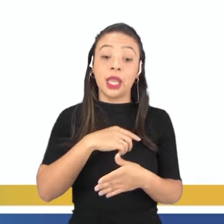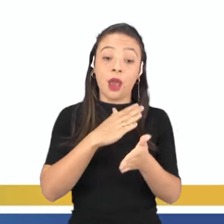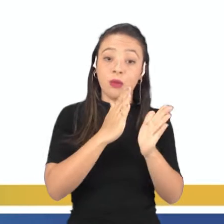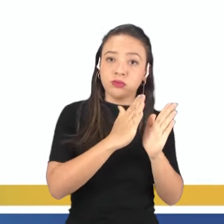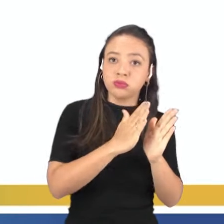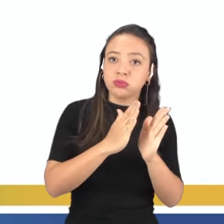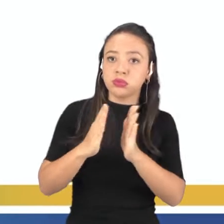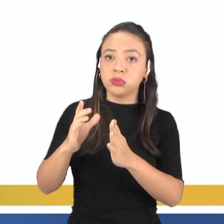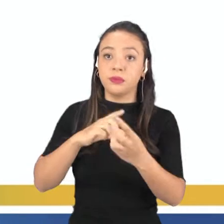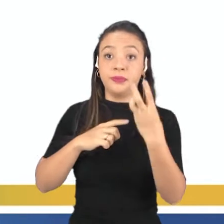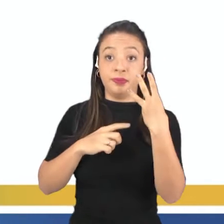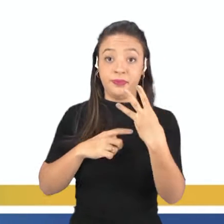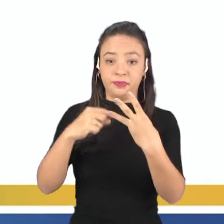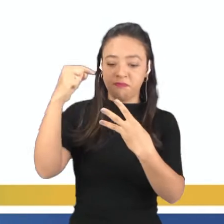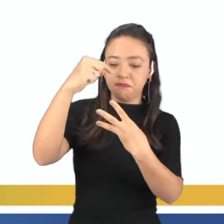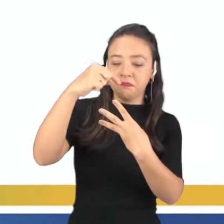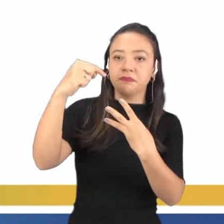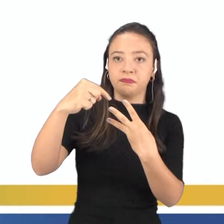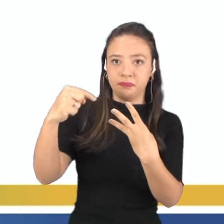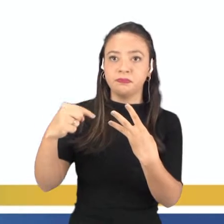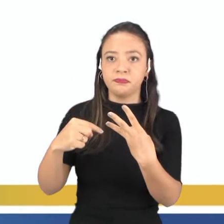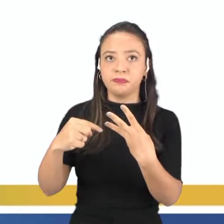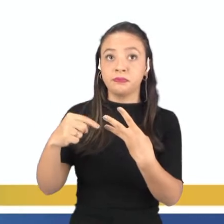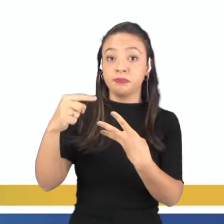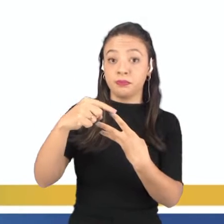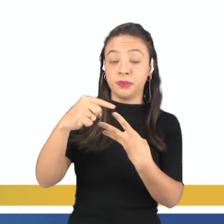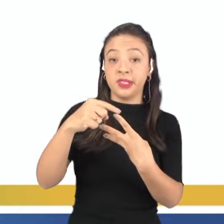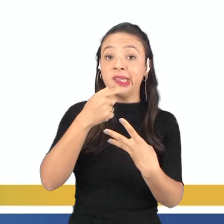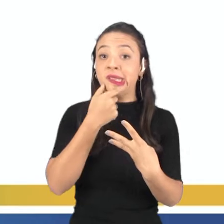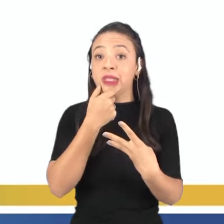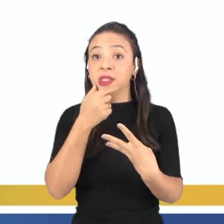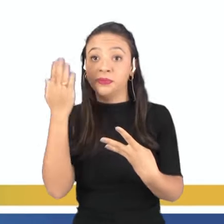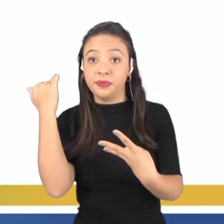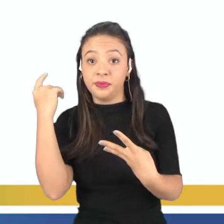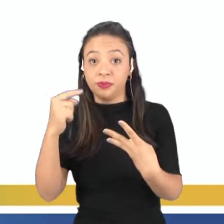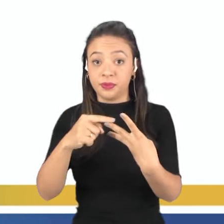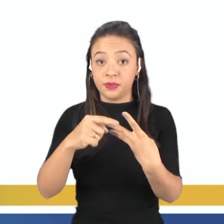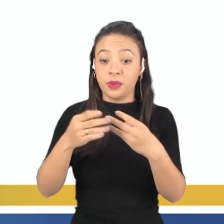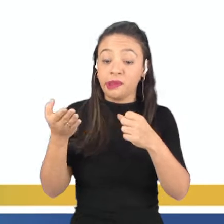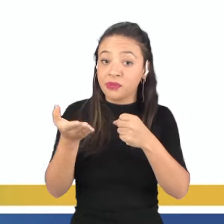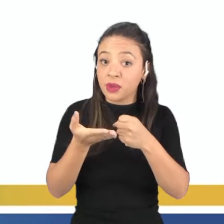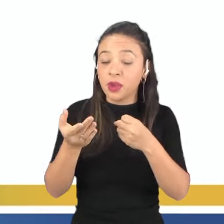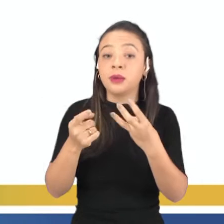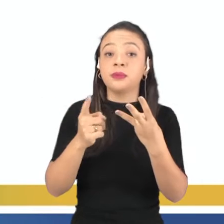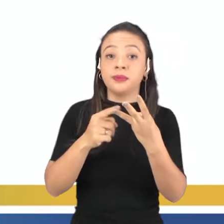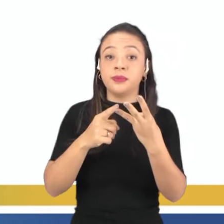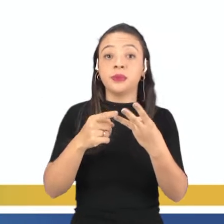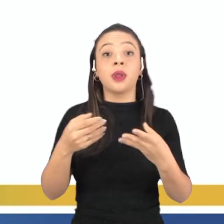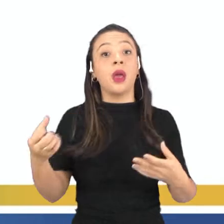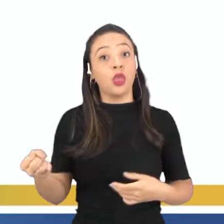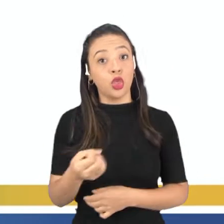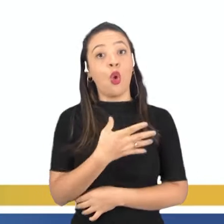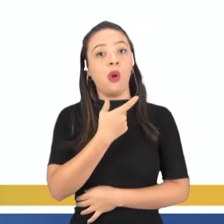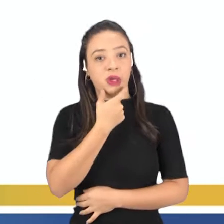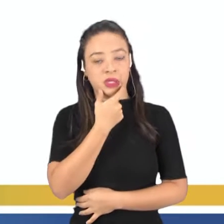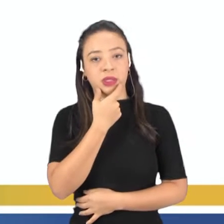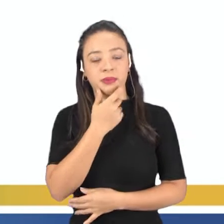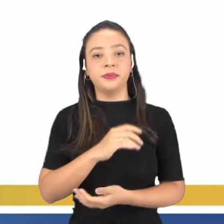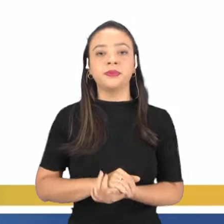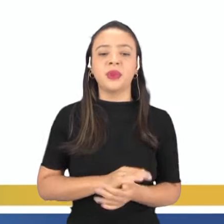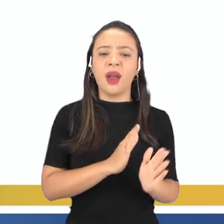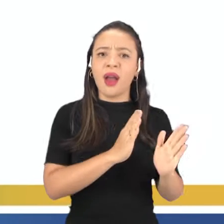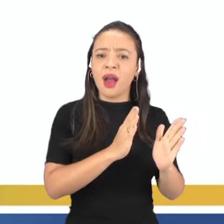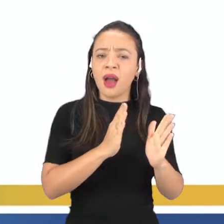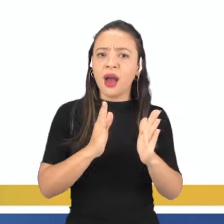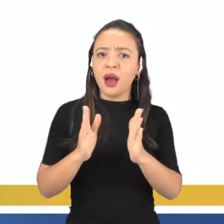três fases, que é o inglês antigo, o inglês médio e o inglês moderno. Cada fase